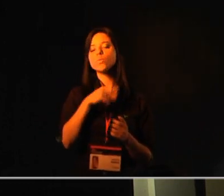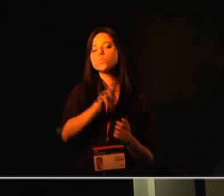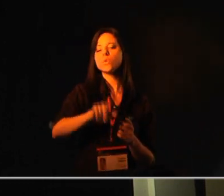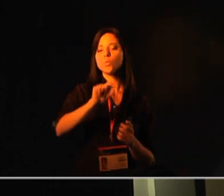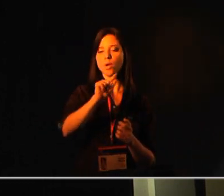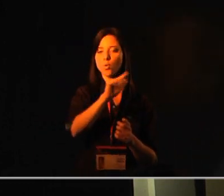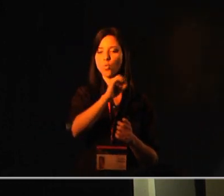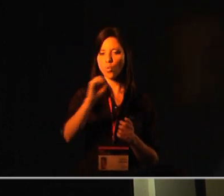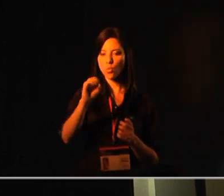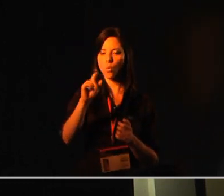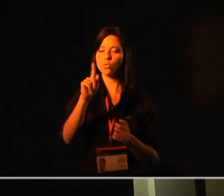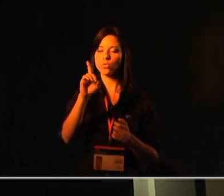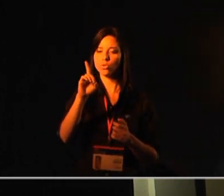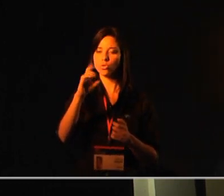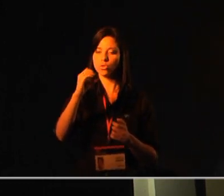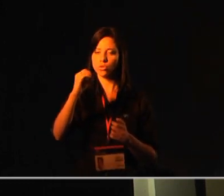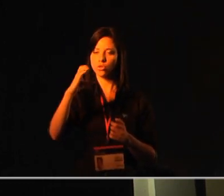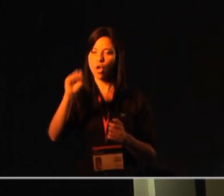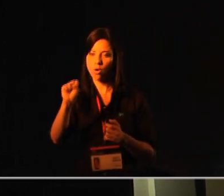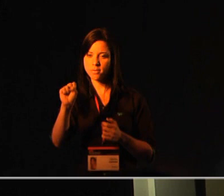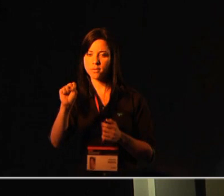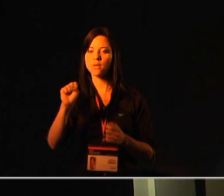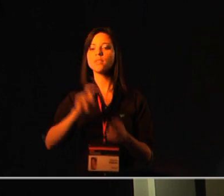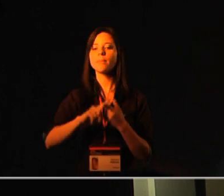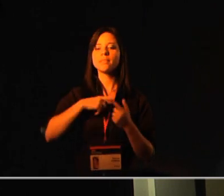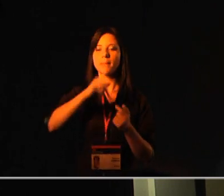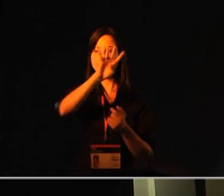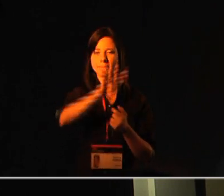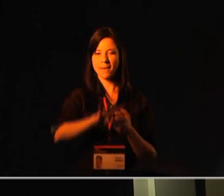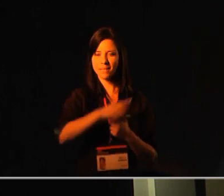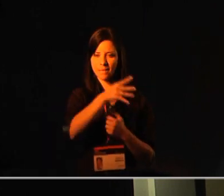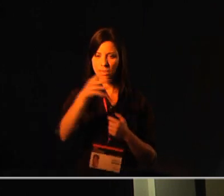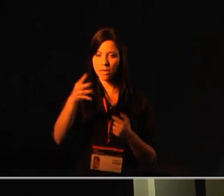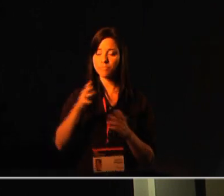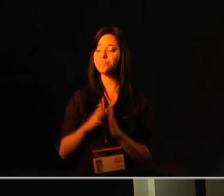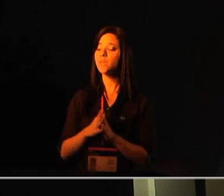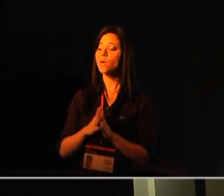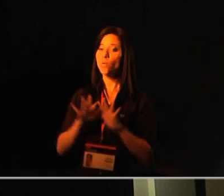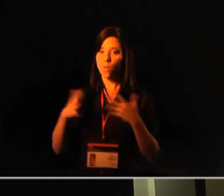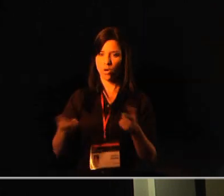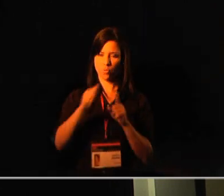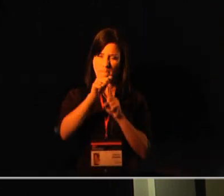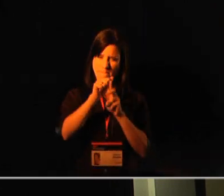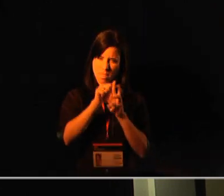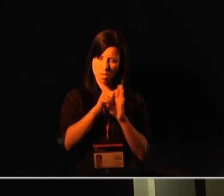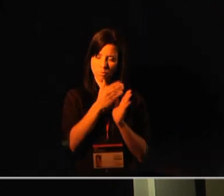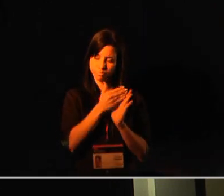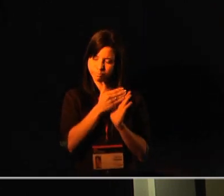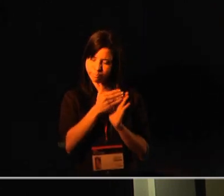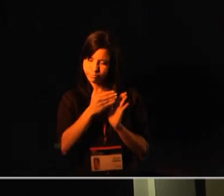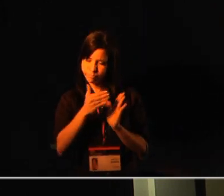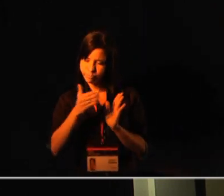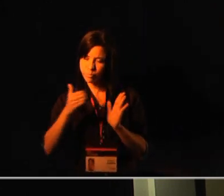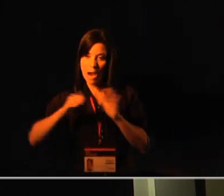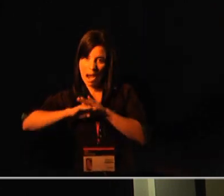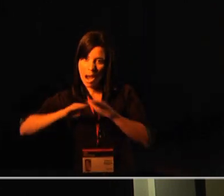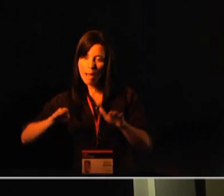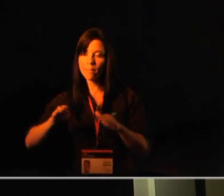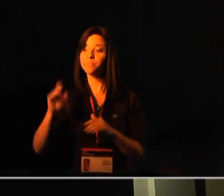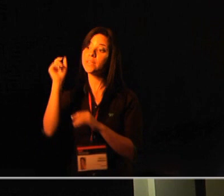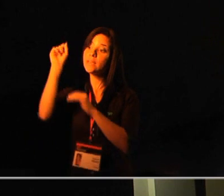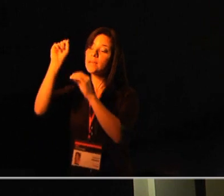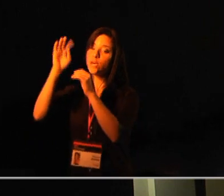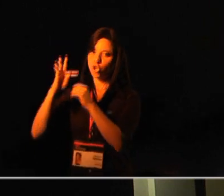Docs, que tem aquela parte de planilha, tipo Excel, né? O que é que eu faço? Acabou o mês, eu pego todas as ideias que eu tive lá no